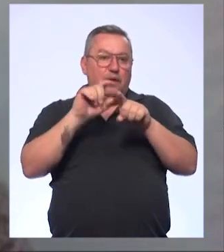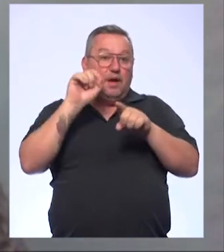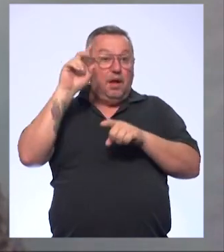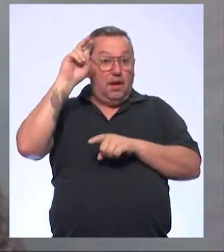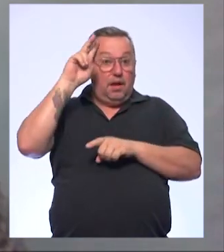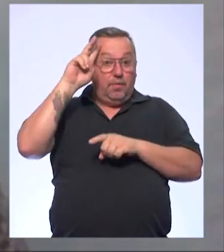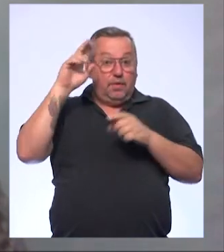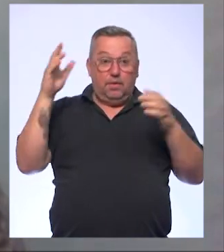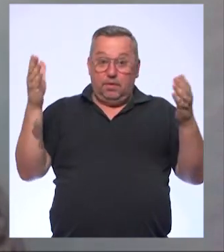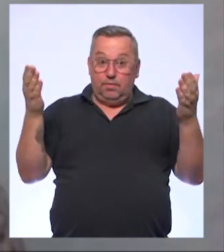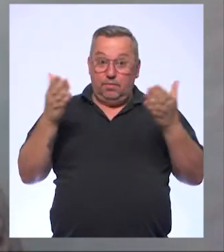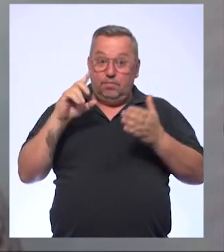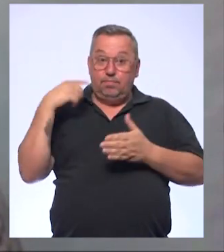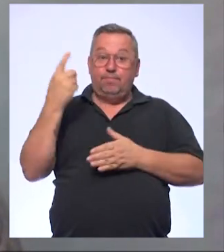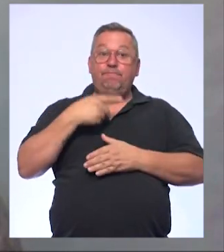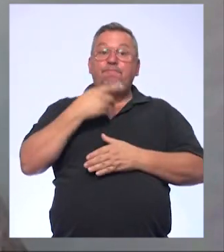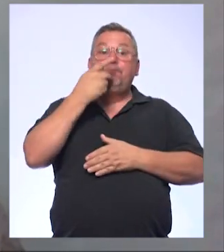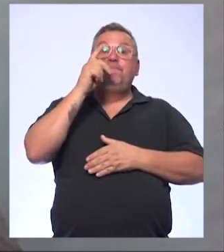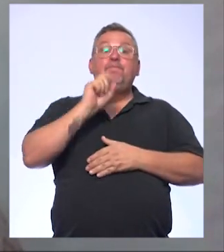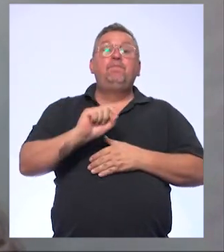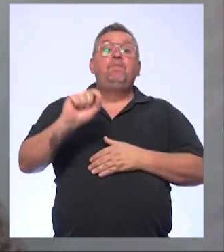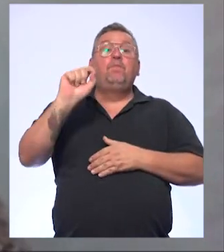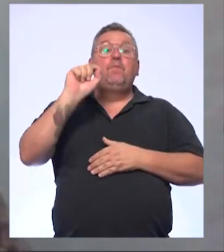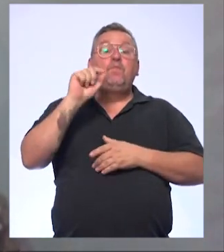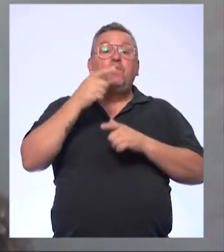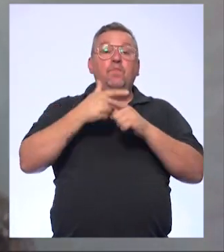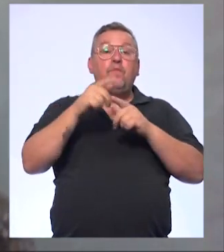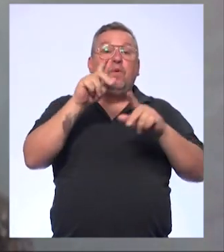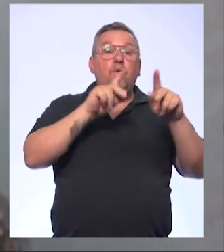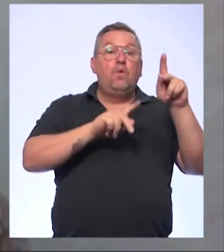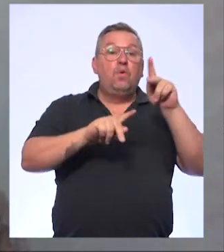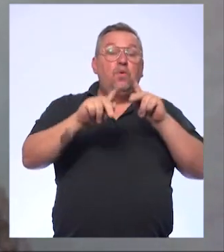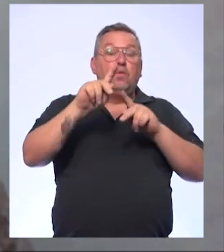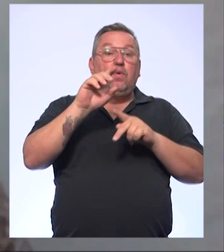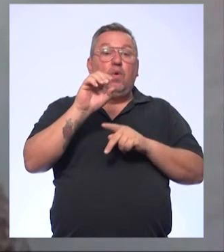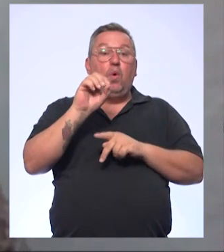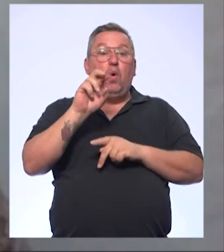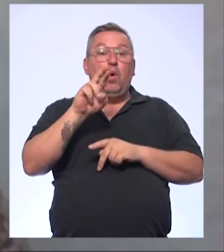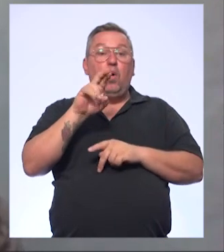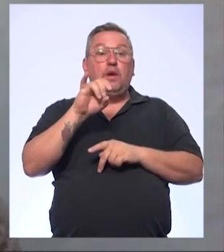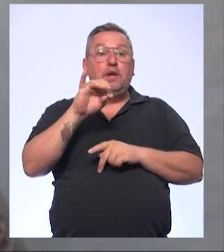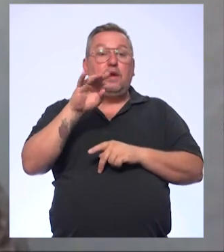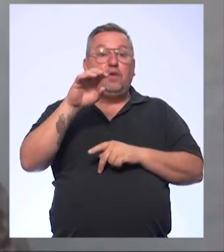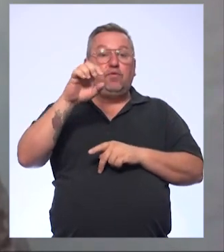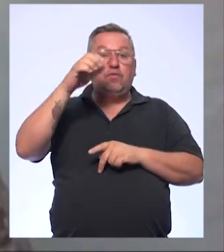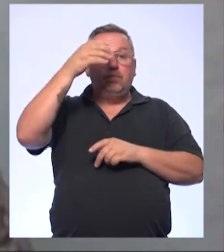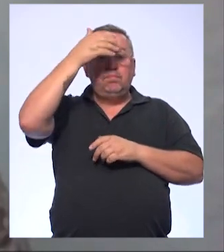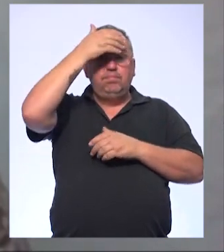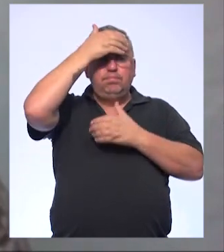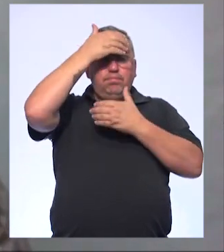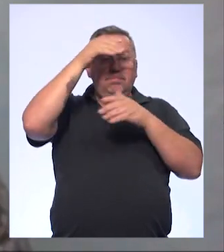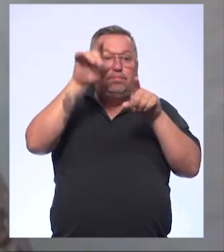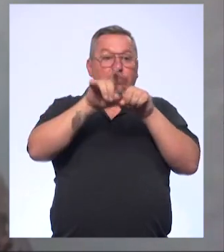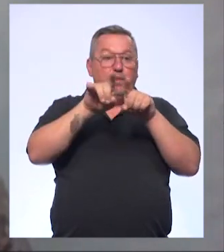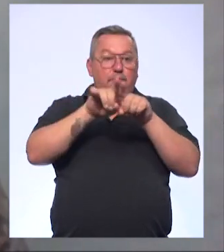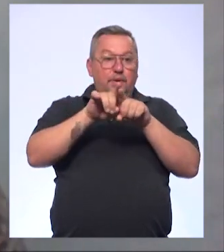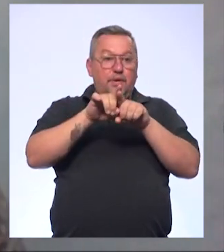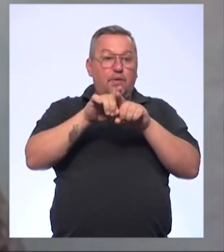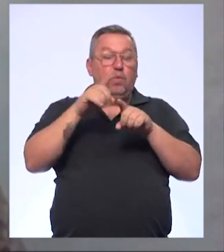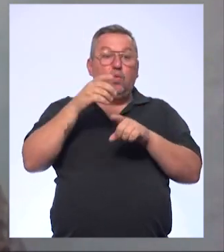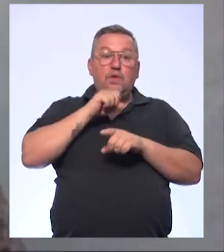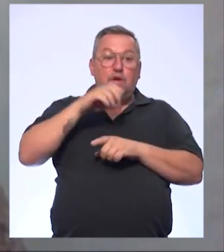neste momento nós falaremos apenas dos povos aí do Oriente, mas o mundo antigo também nós